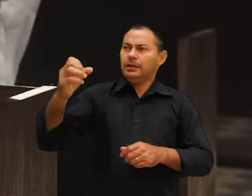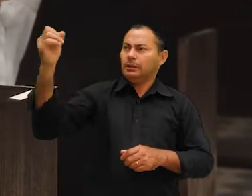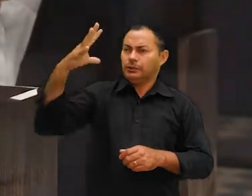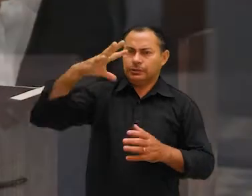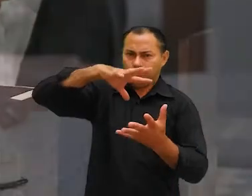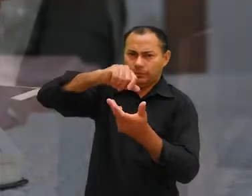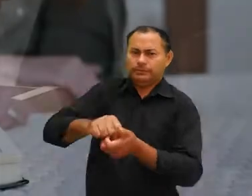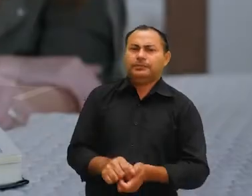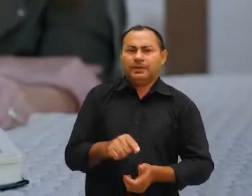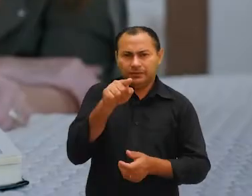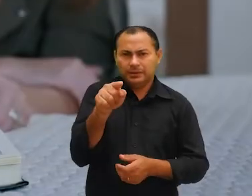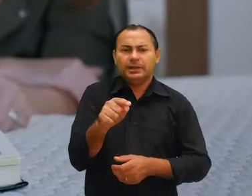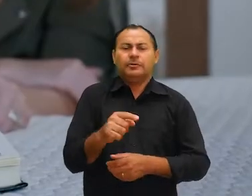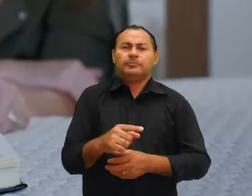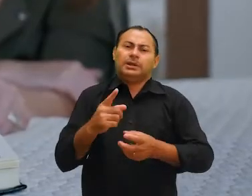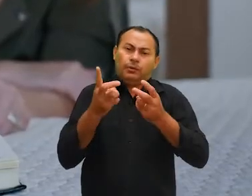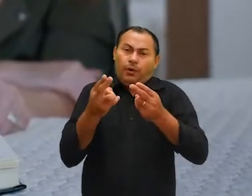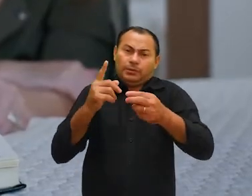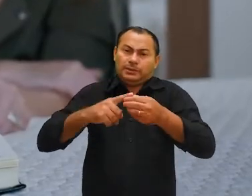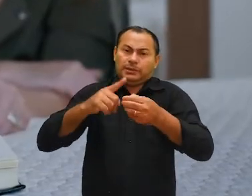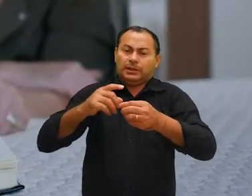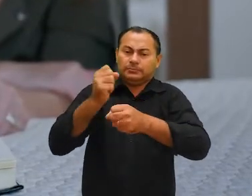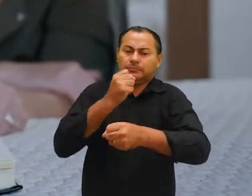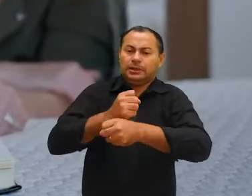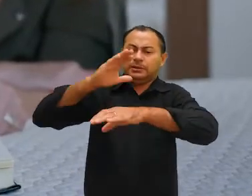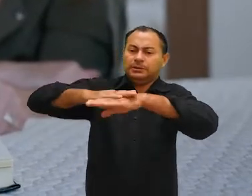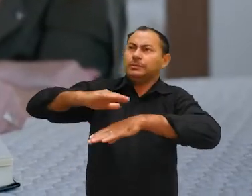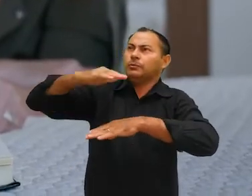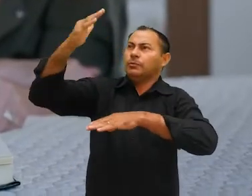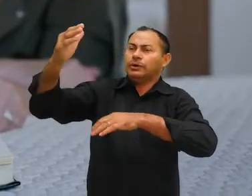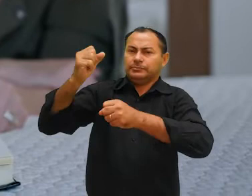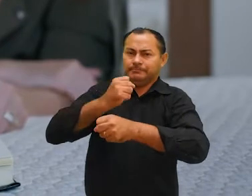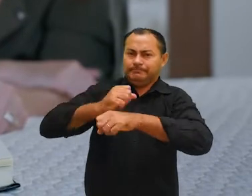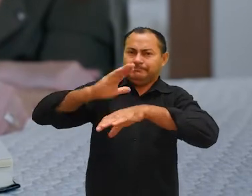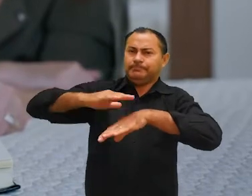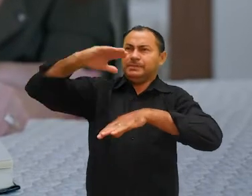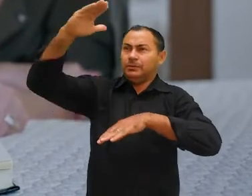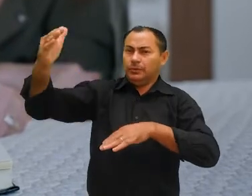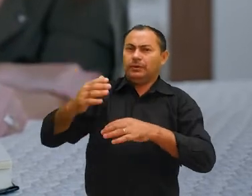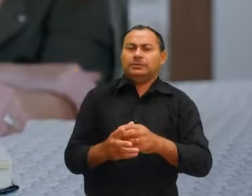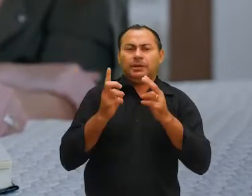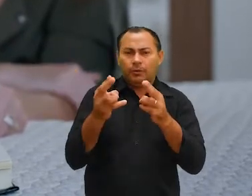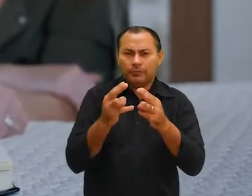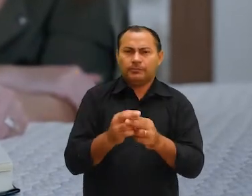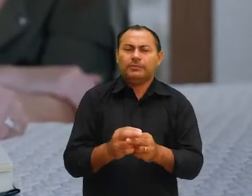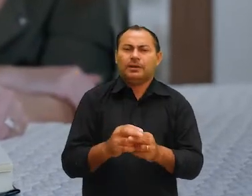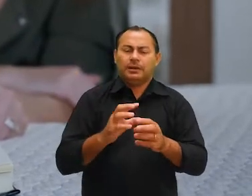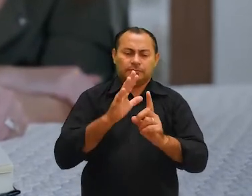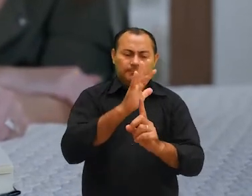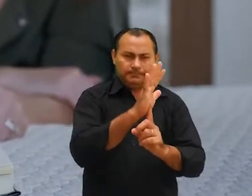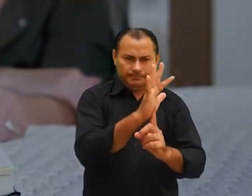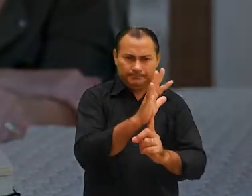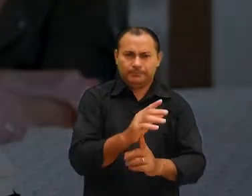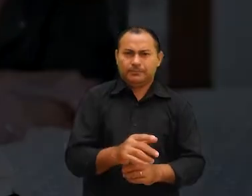é luz do mundo você é uma cidade construída sobre um monte que não pode ser escondida e você é como